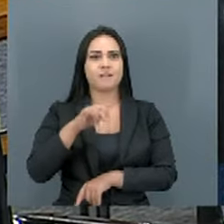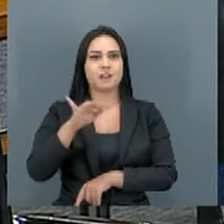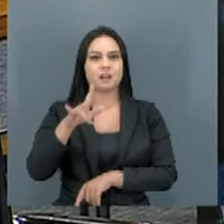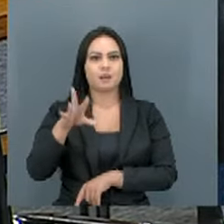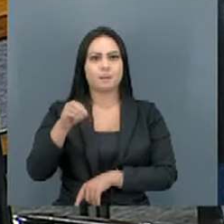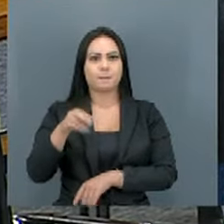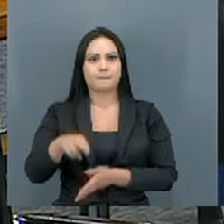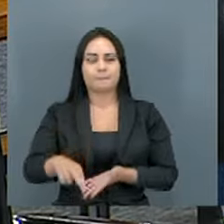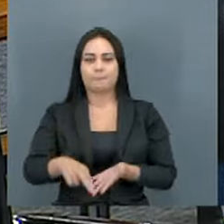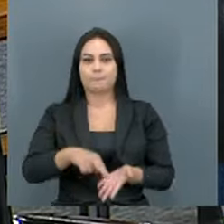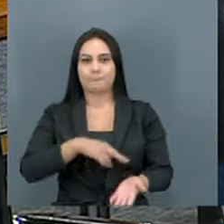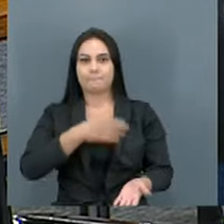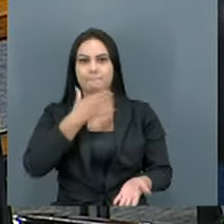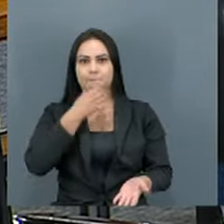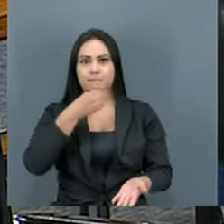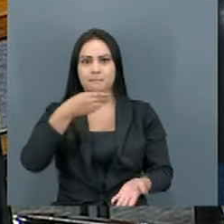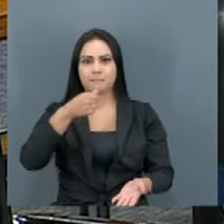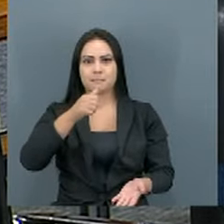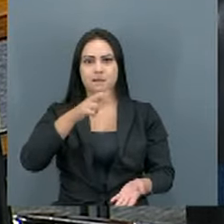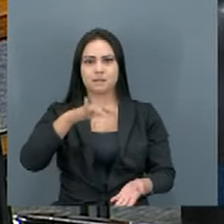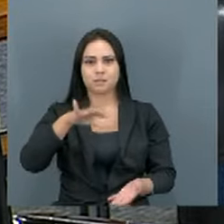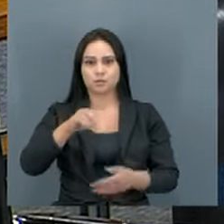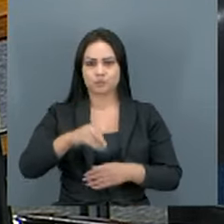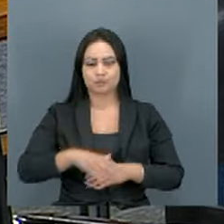nosso relator Márcio Bittar,